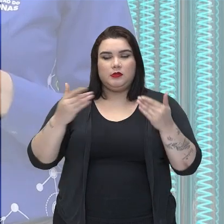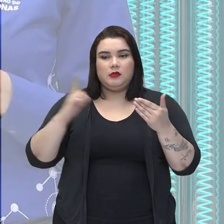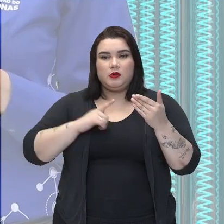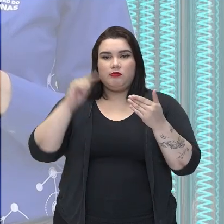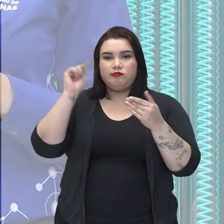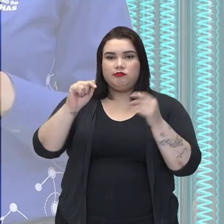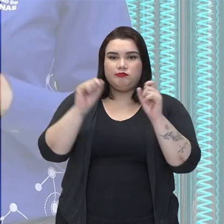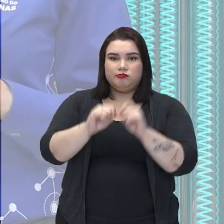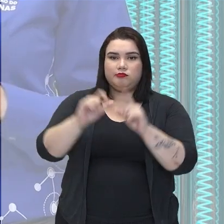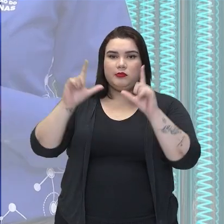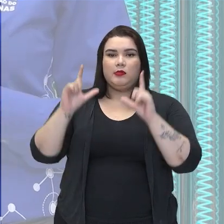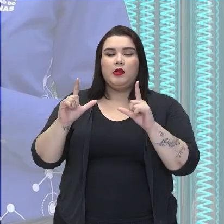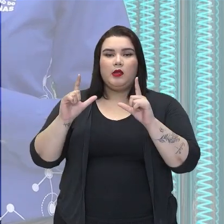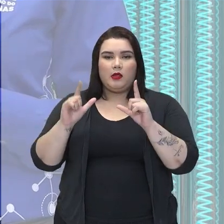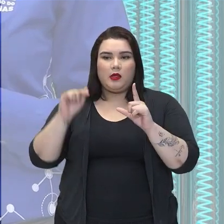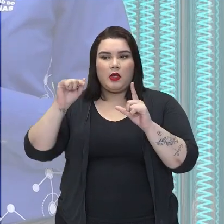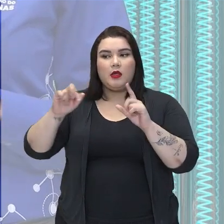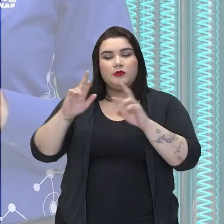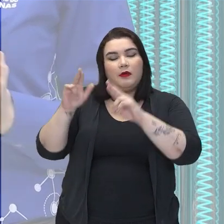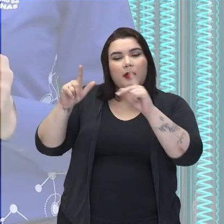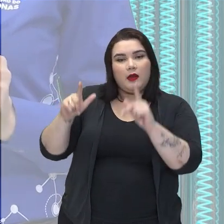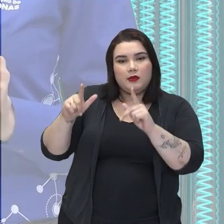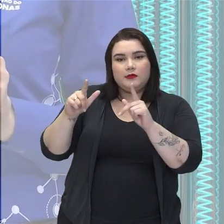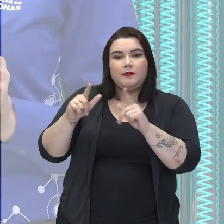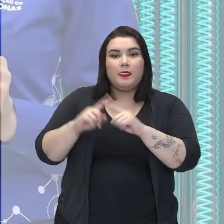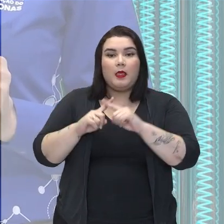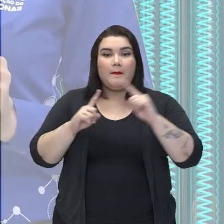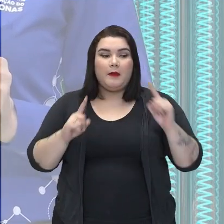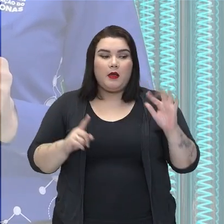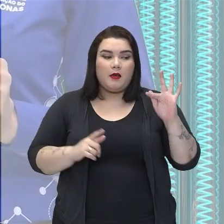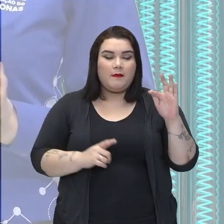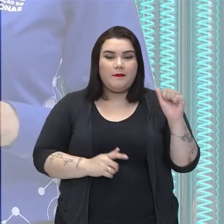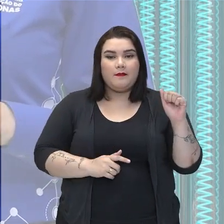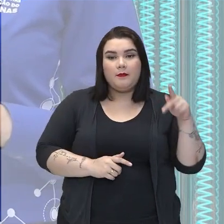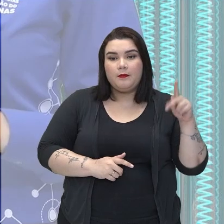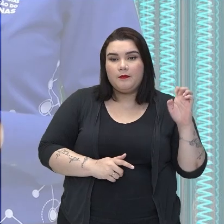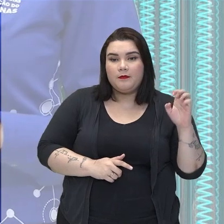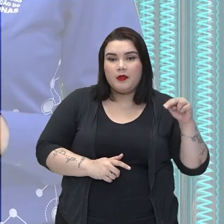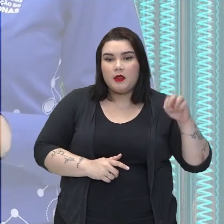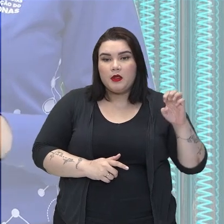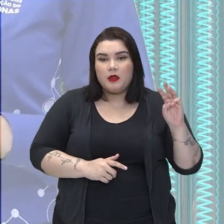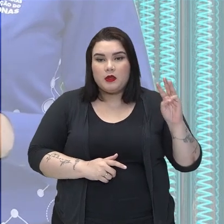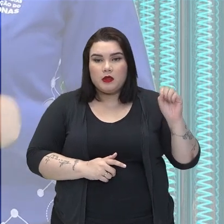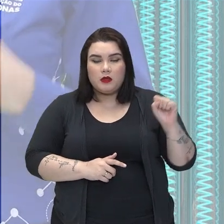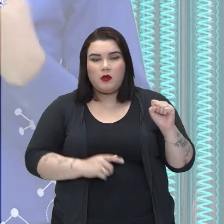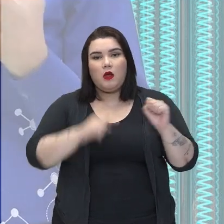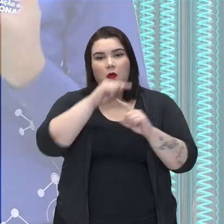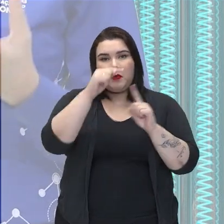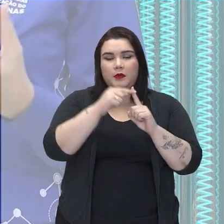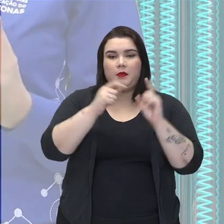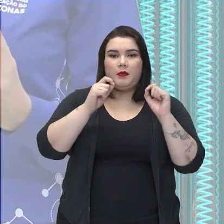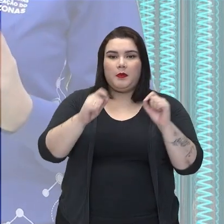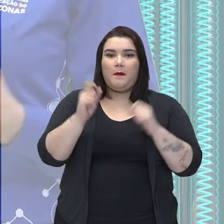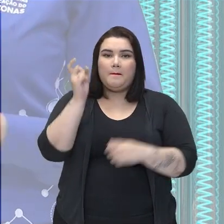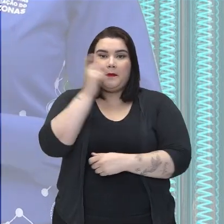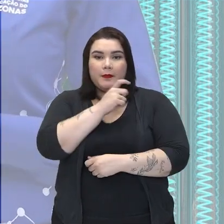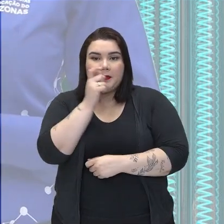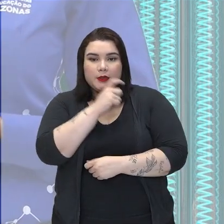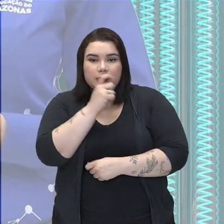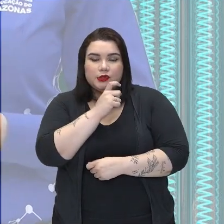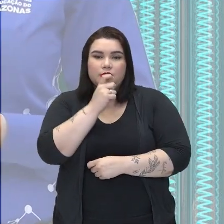é muito bem aquilo não que eles estão mostrando, né? Mas as fake news realmente elas têm o intuito, né, de